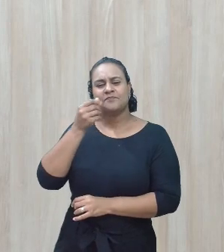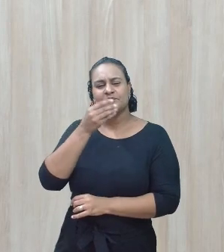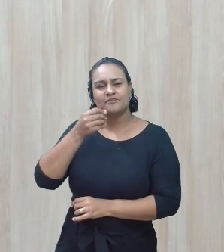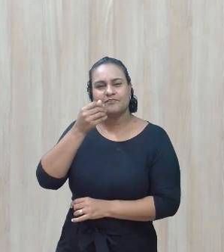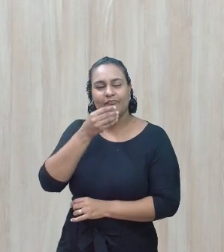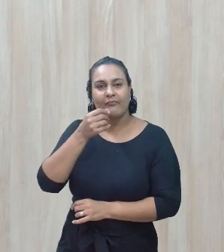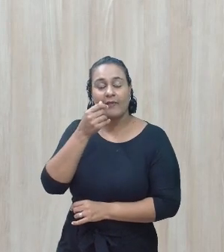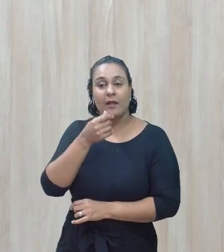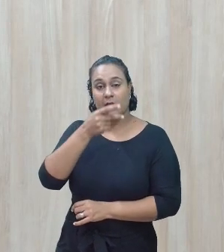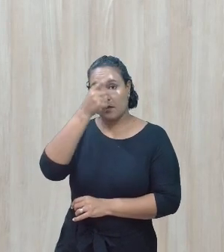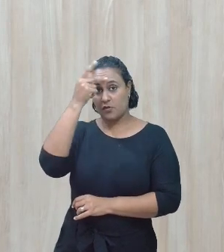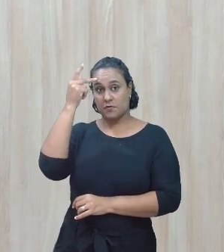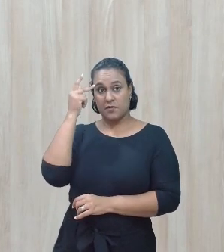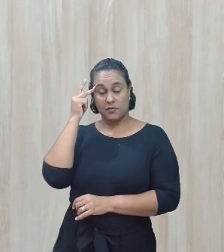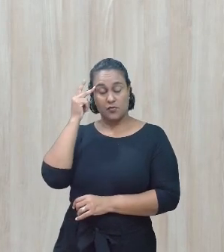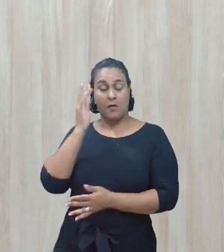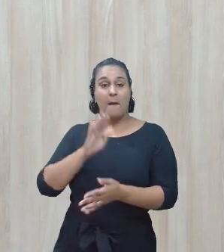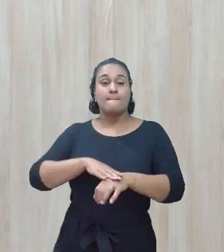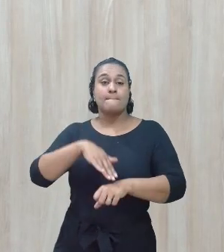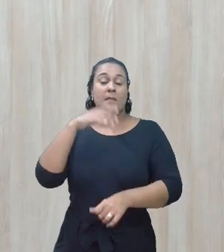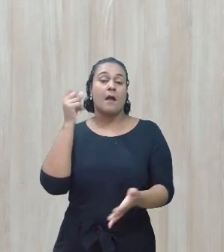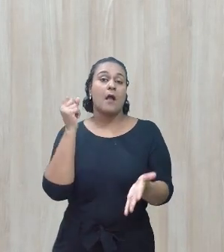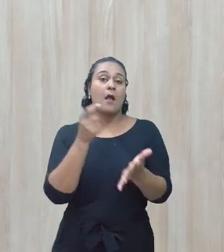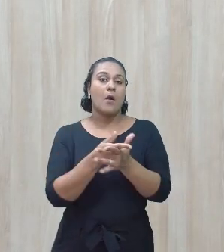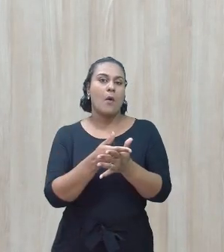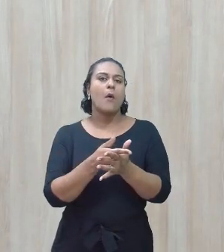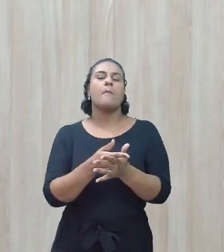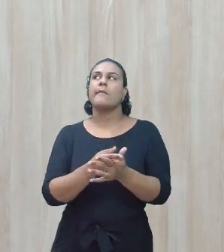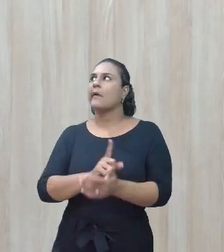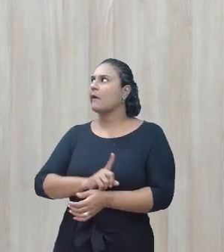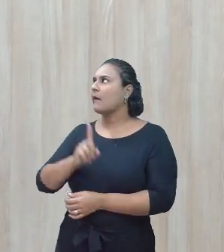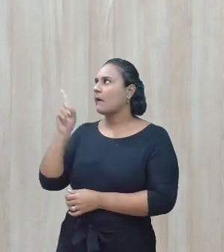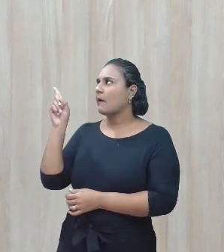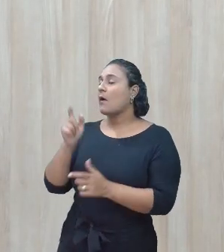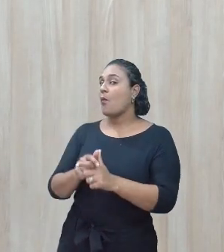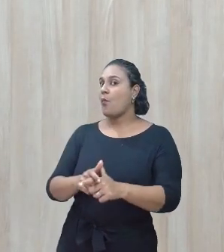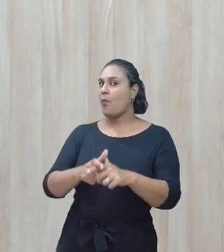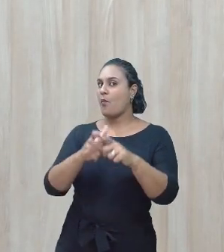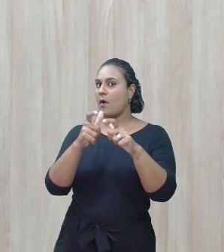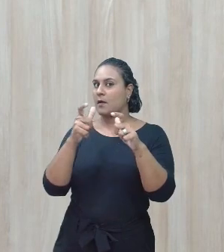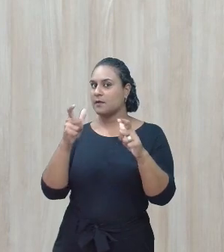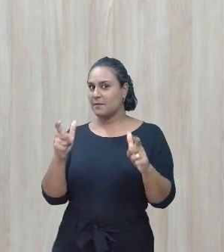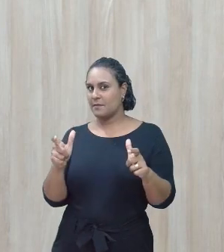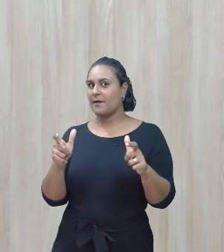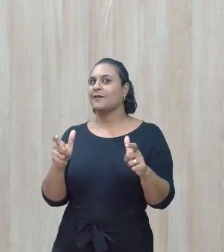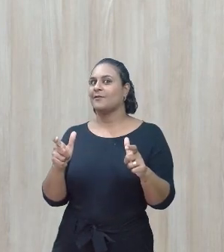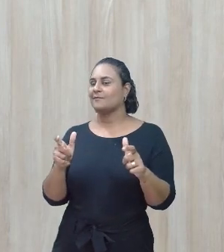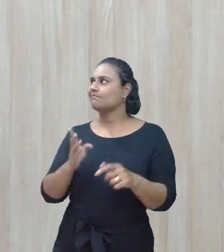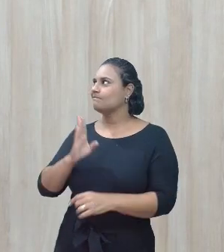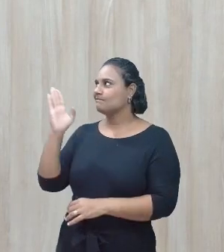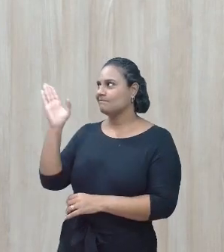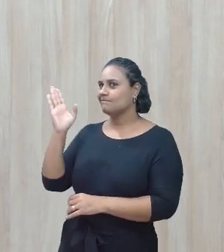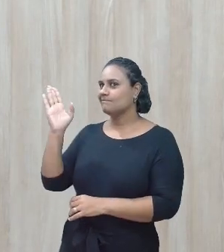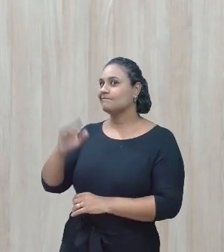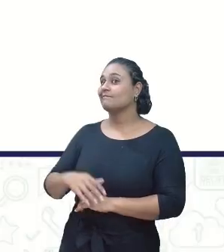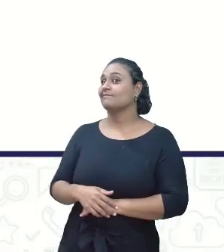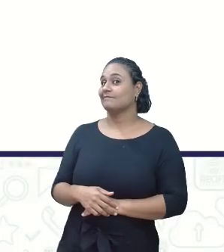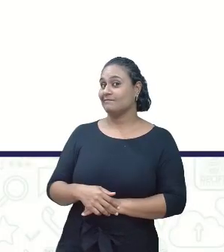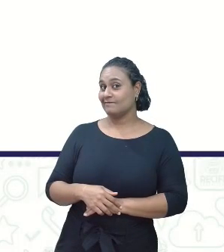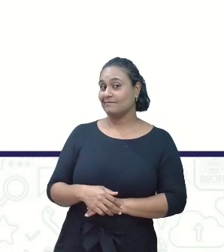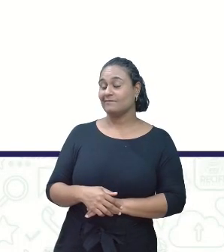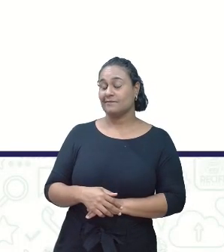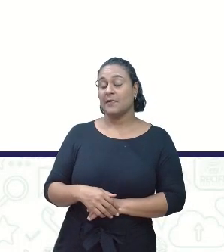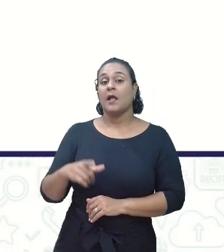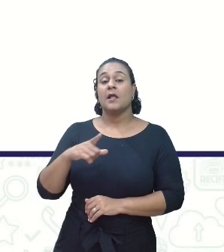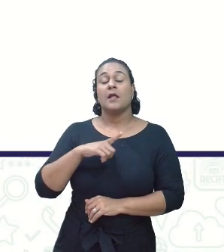mais consome, de acordo com a resposta da pesquisa, ele está com a quantidade maior da pizza que está aí, né? Então, a gente tem aqui